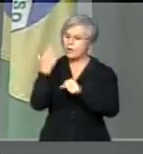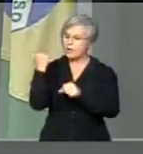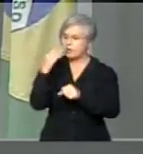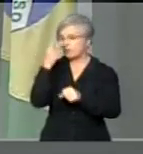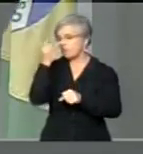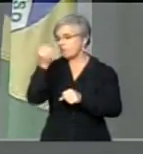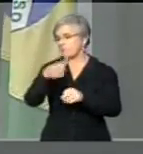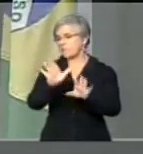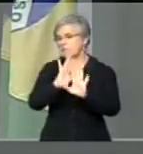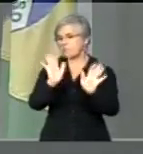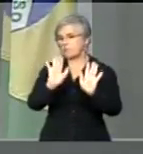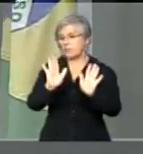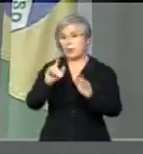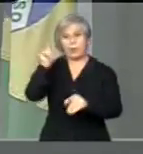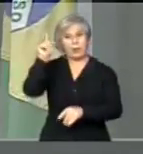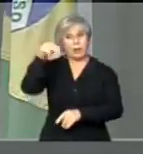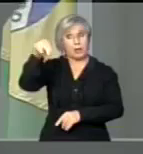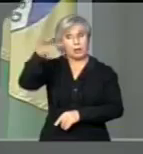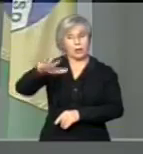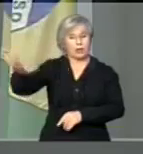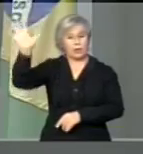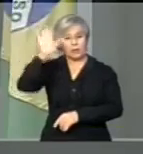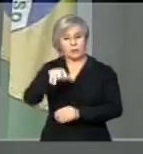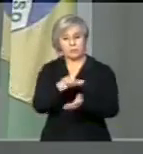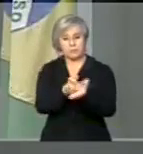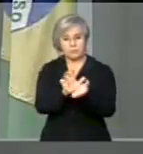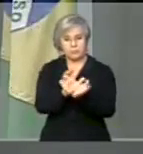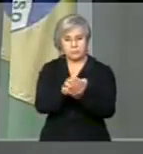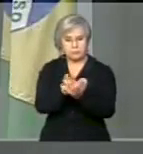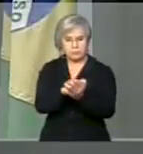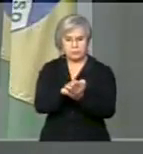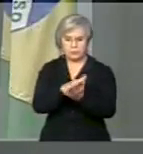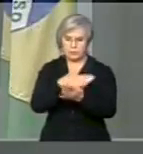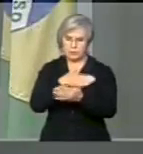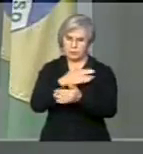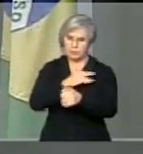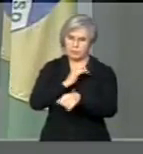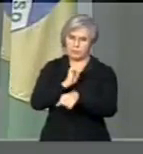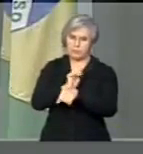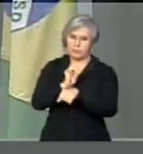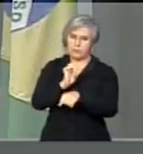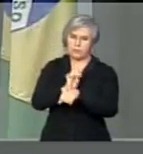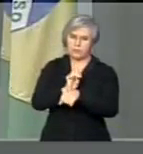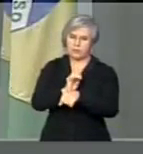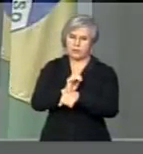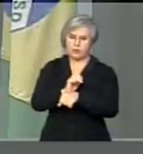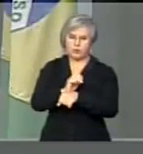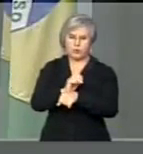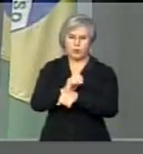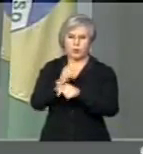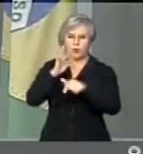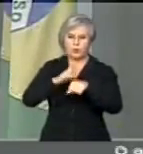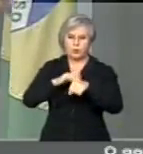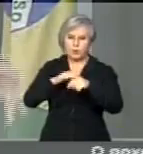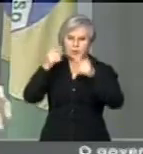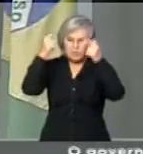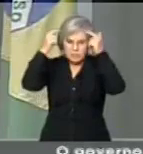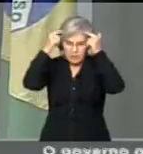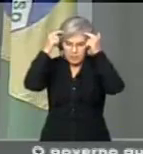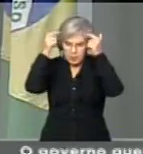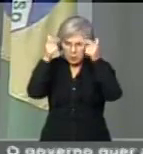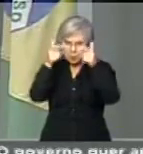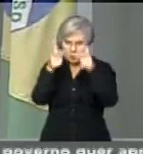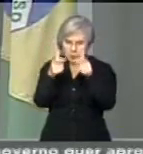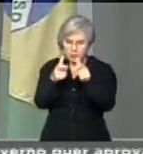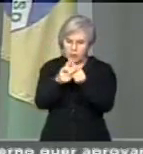questões. Lá no Nordeste ou em Pernambuco, meu estado, onde a microcefalia atinge